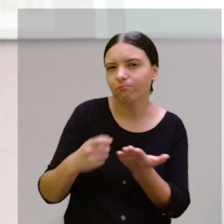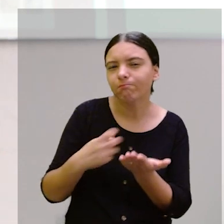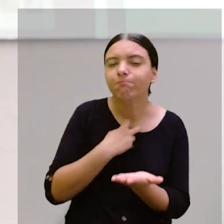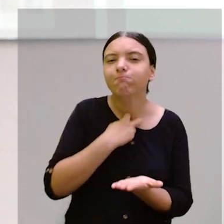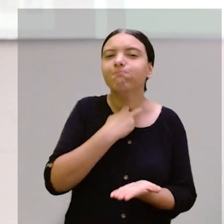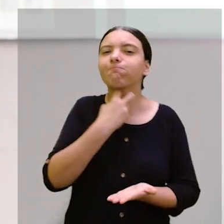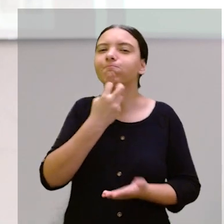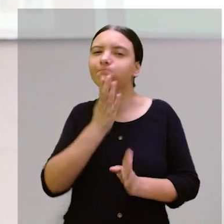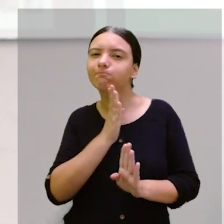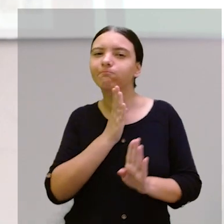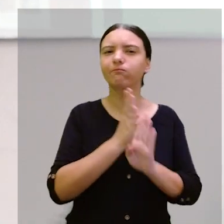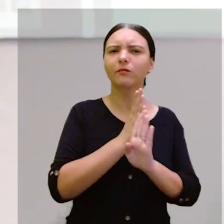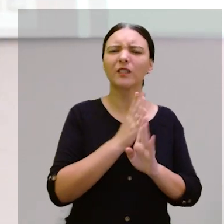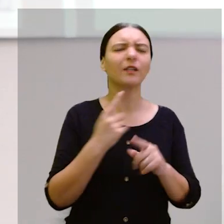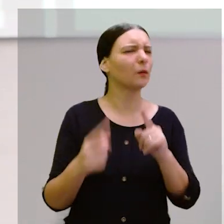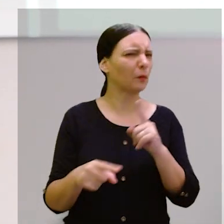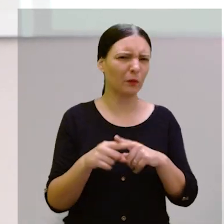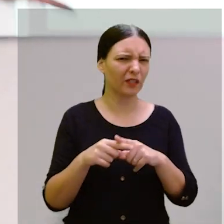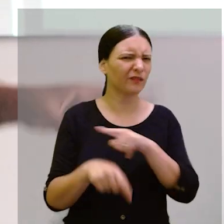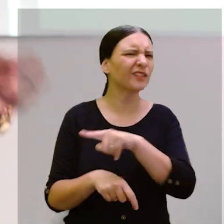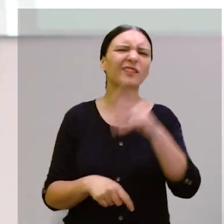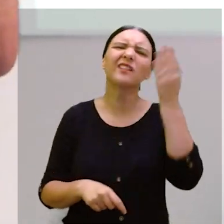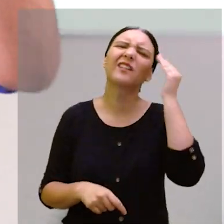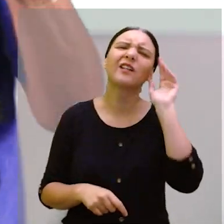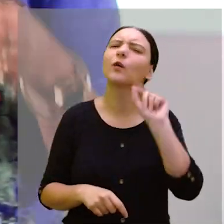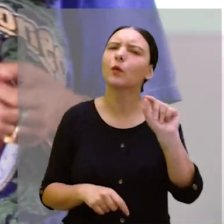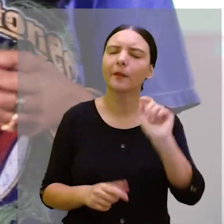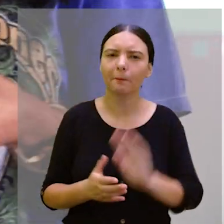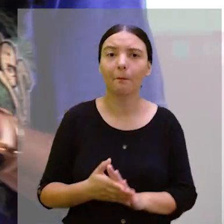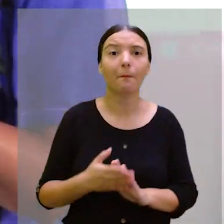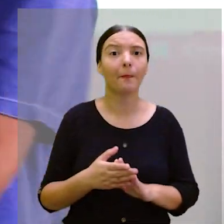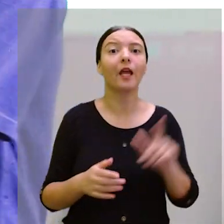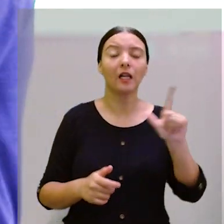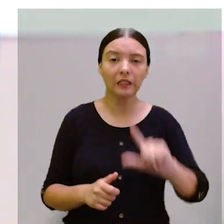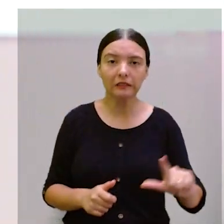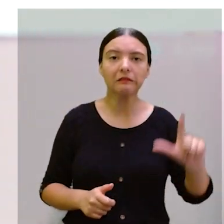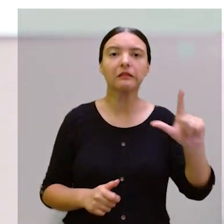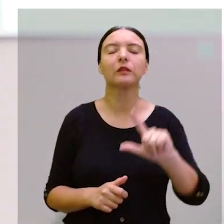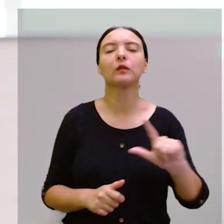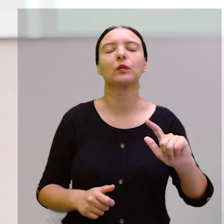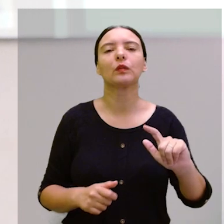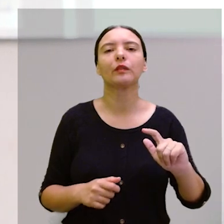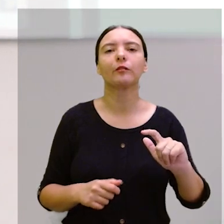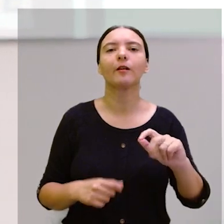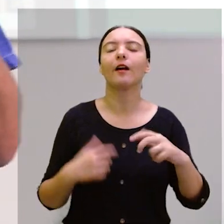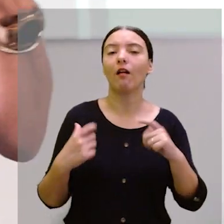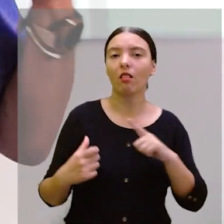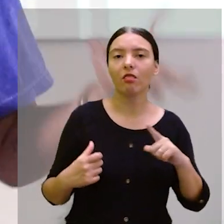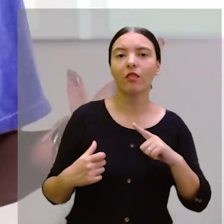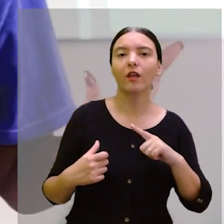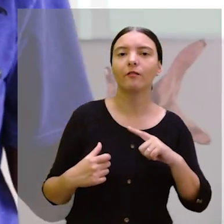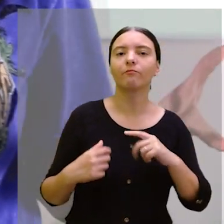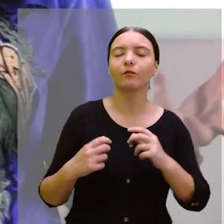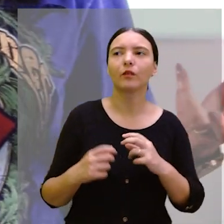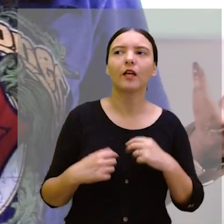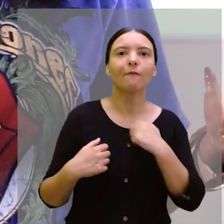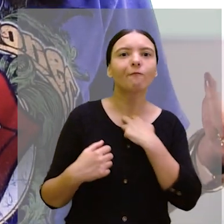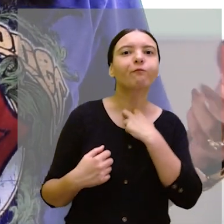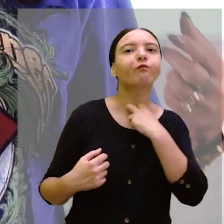voz. Por que eu estou falando isso? O que vocês estão entendendo aqui? A literatura, ela tem uma voz e ela tem uma